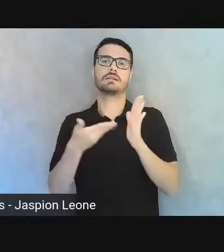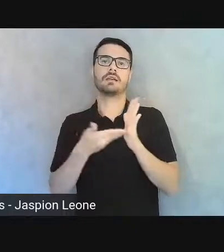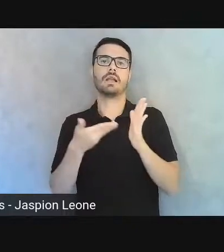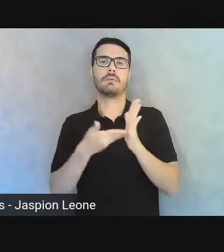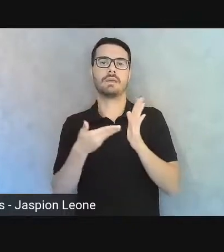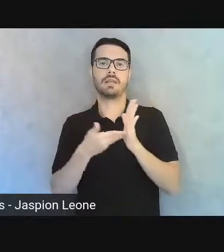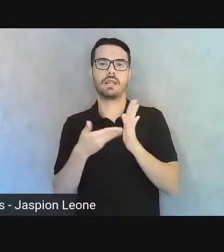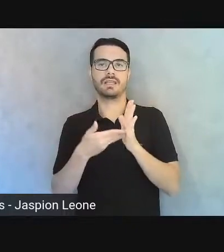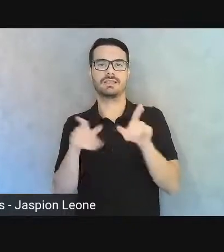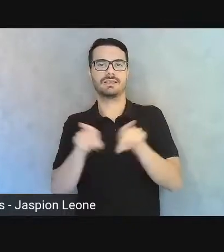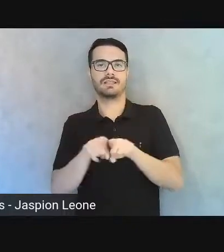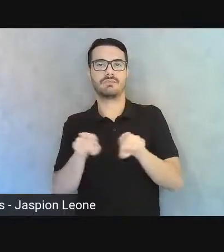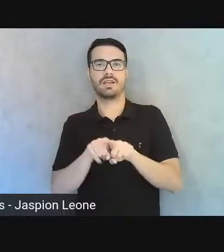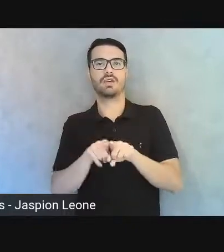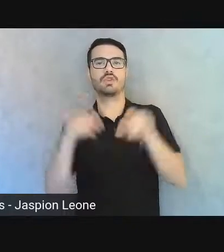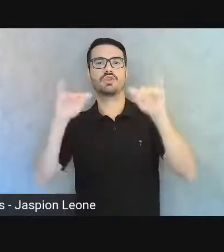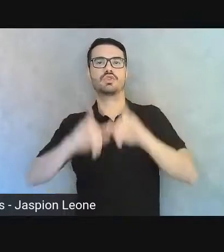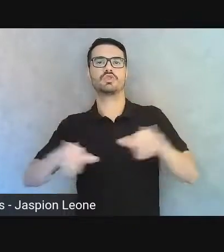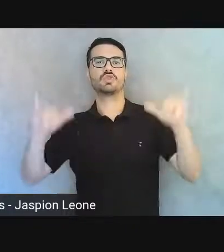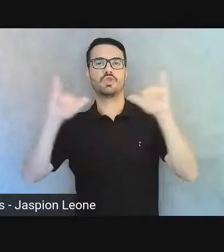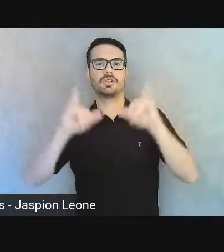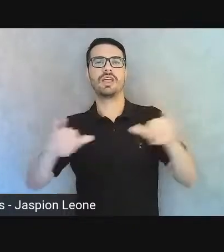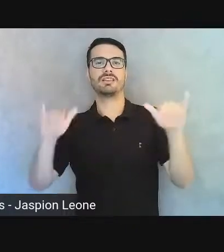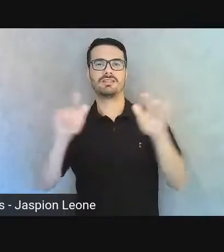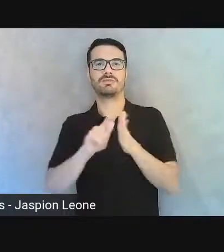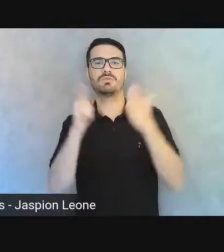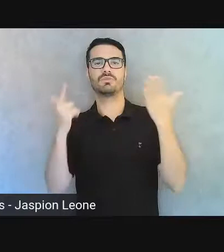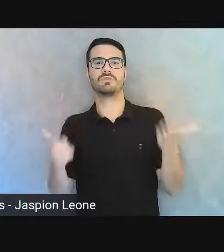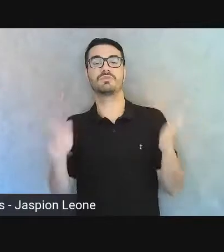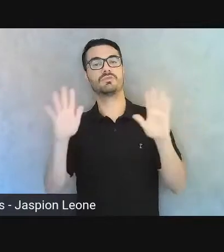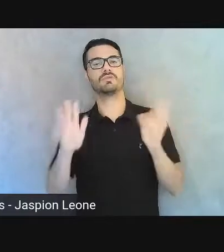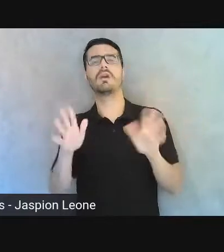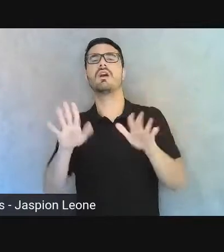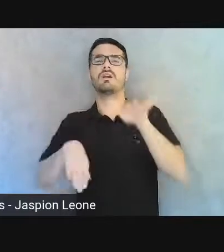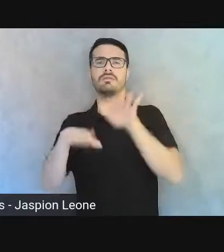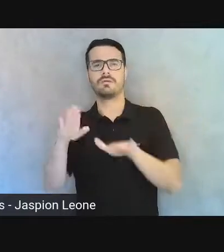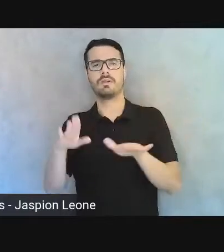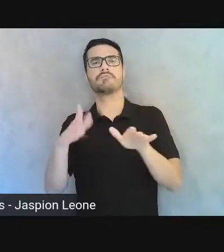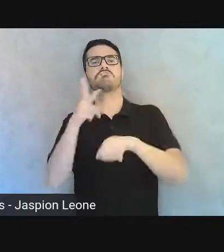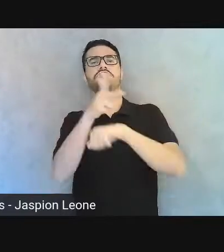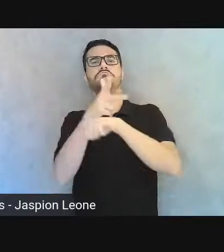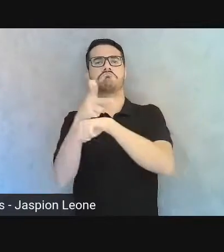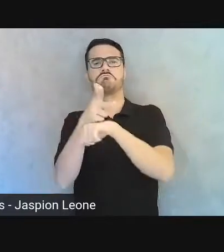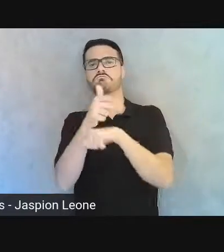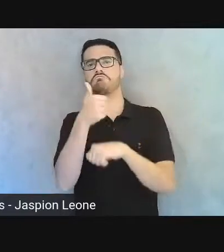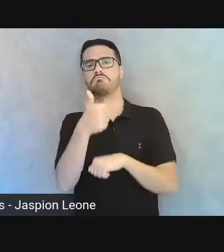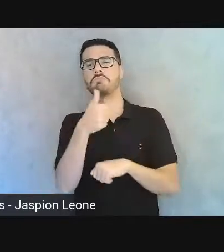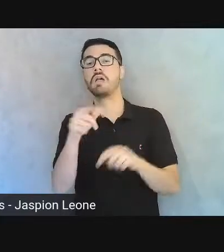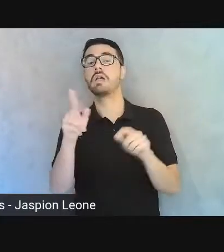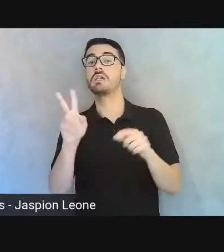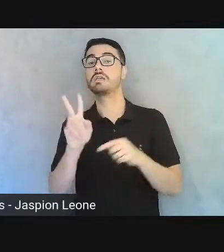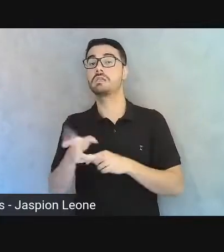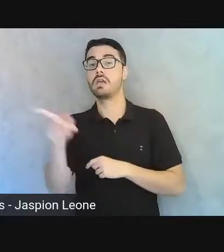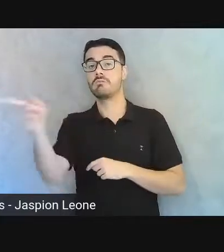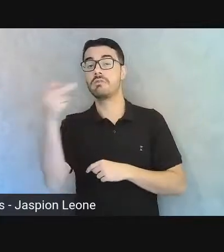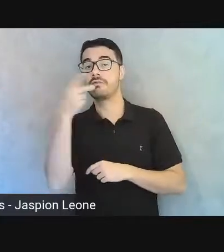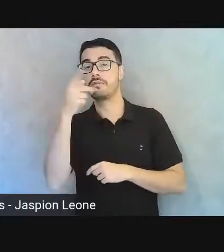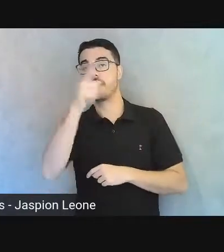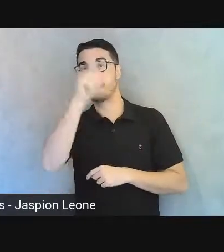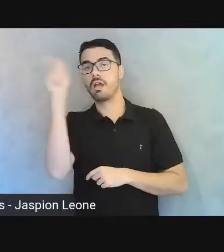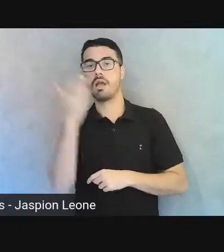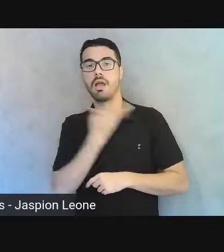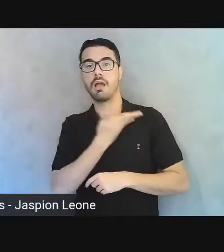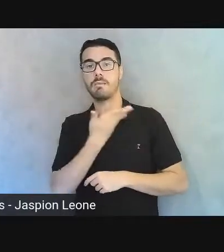o jornalismo da Câmara eventualmente faz esse tipo de cobertura. Eu cito até como exemplo uma nossa